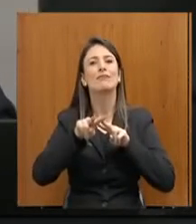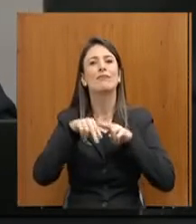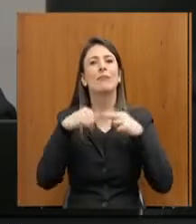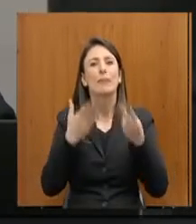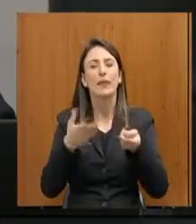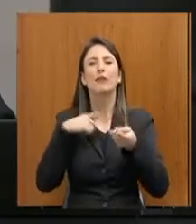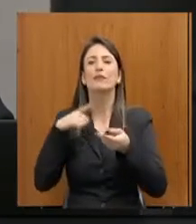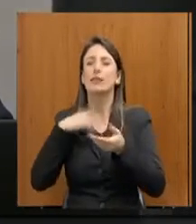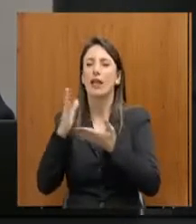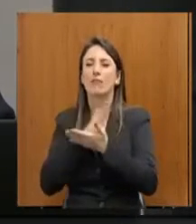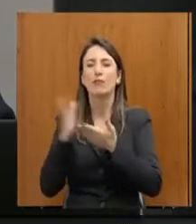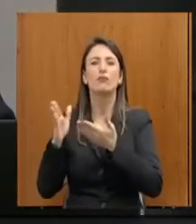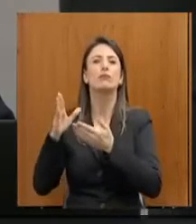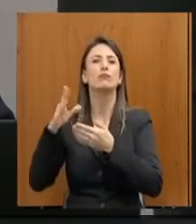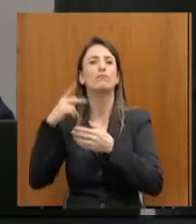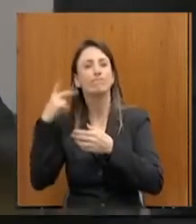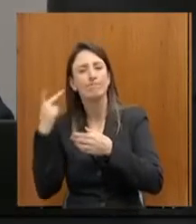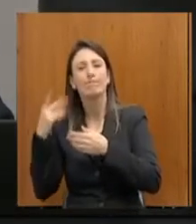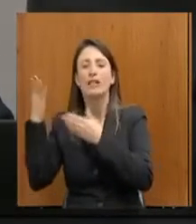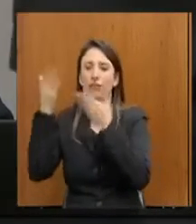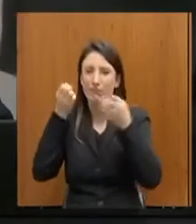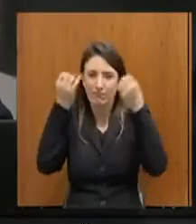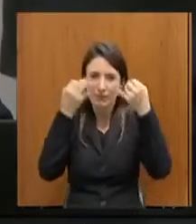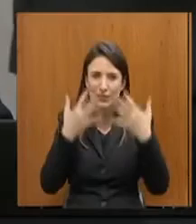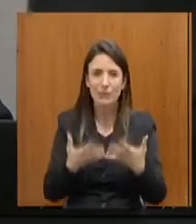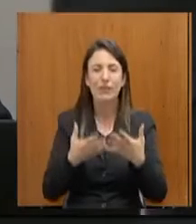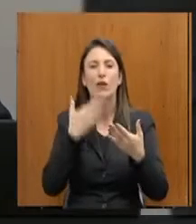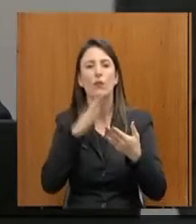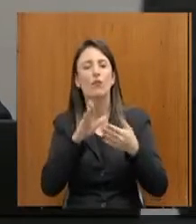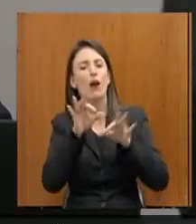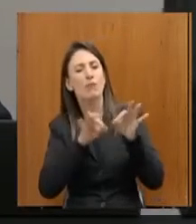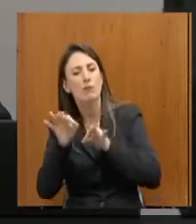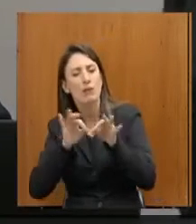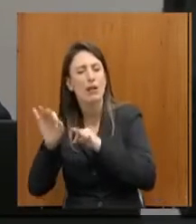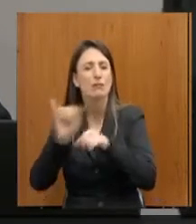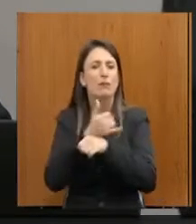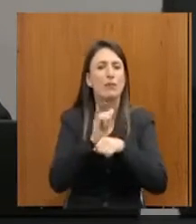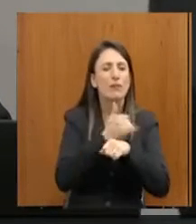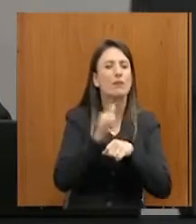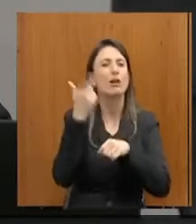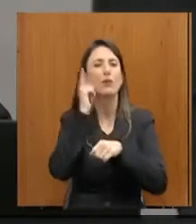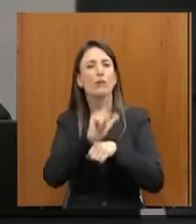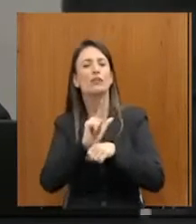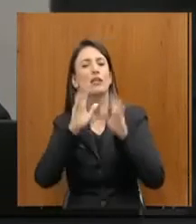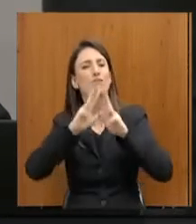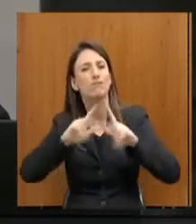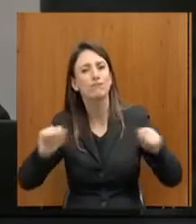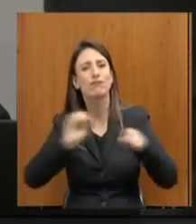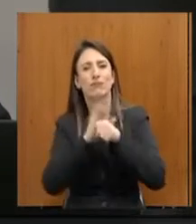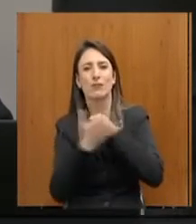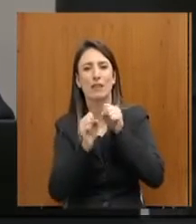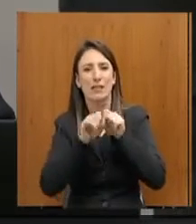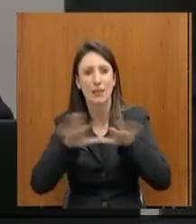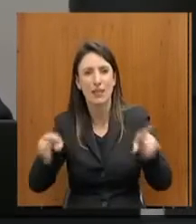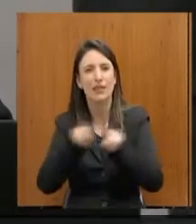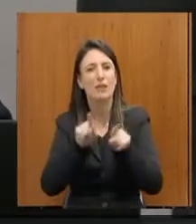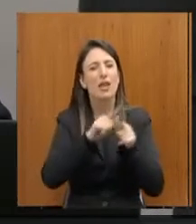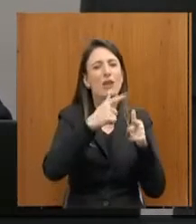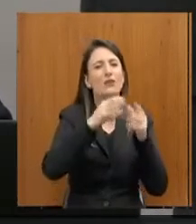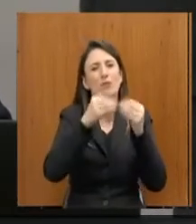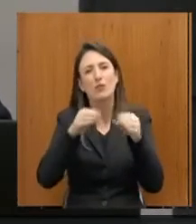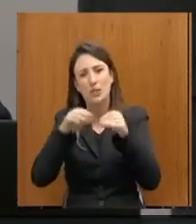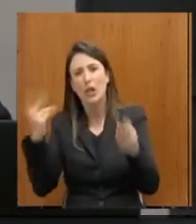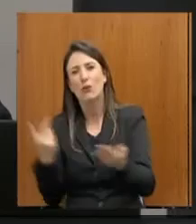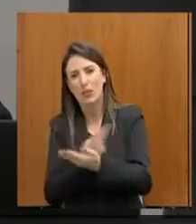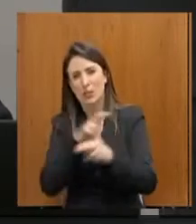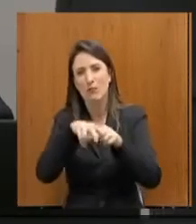a gestão das suas áreas com destaque para as ações adotadas para o enfrentamento da pandemia de couve 19 de seus impactos bem